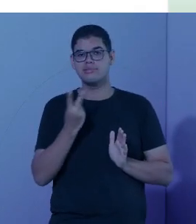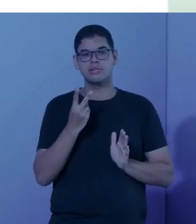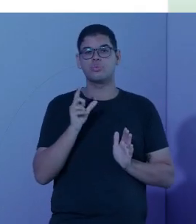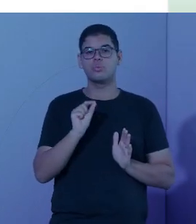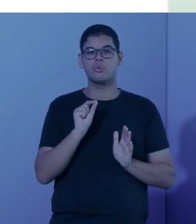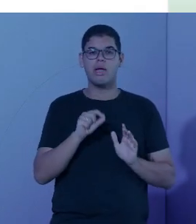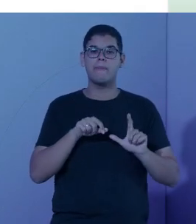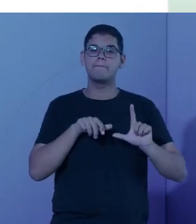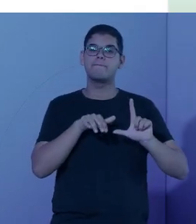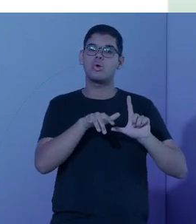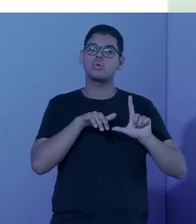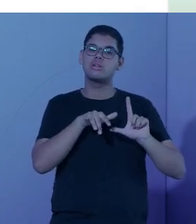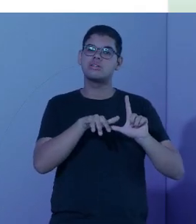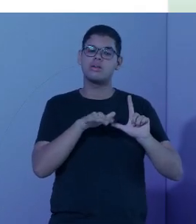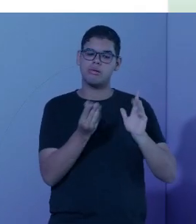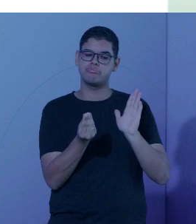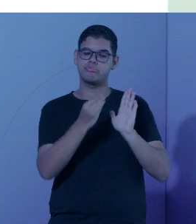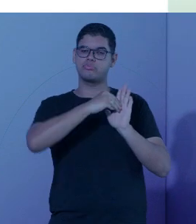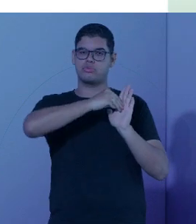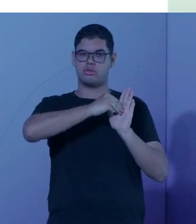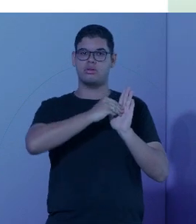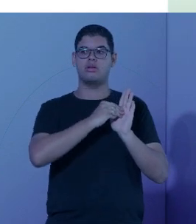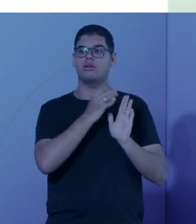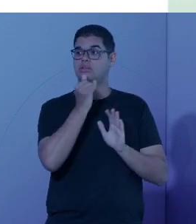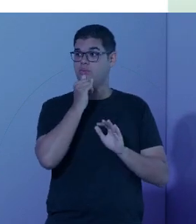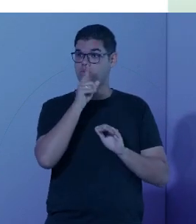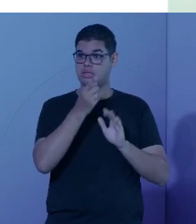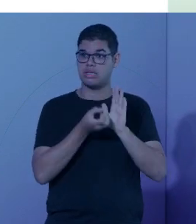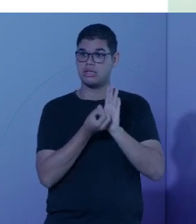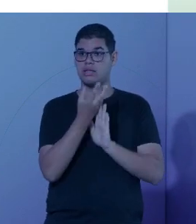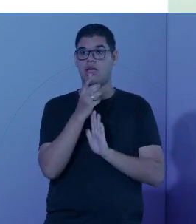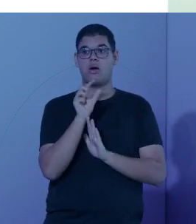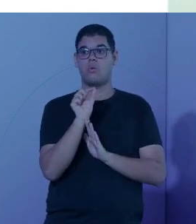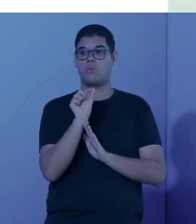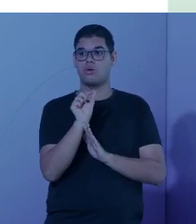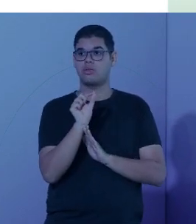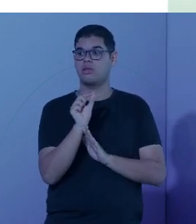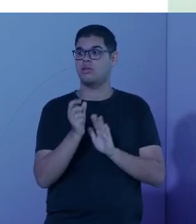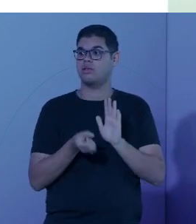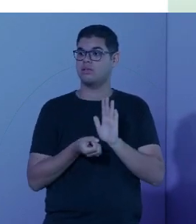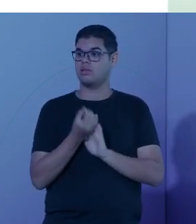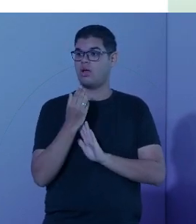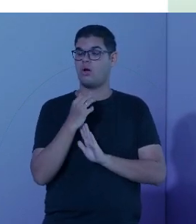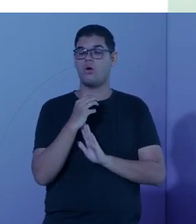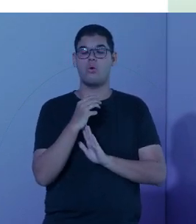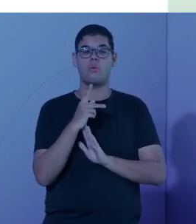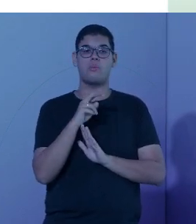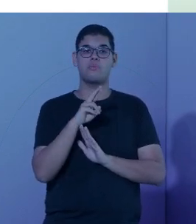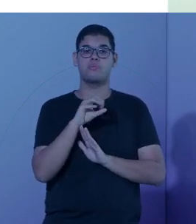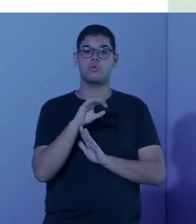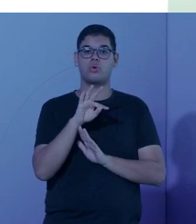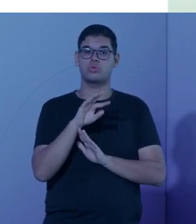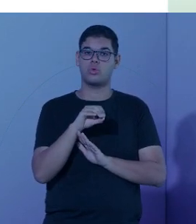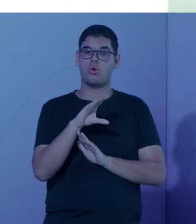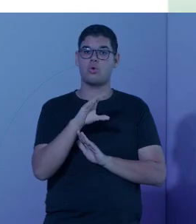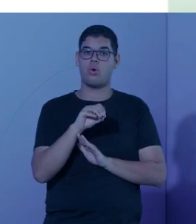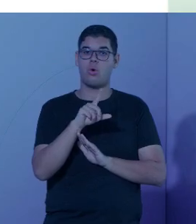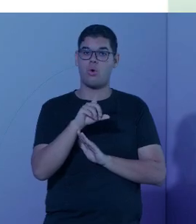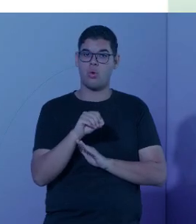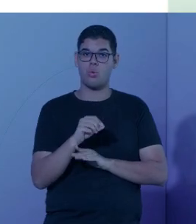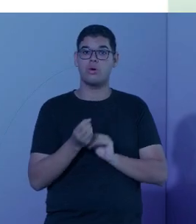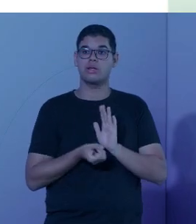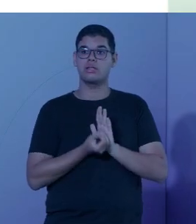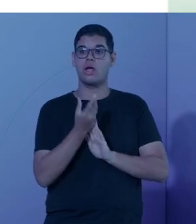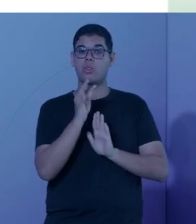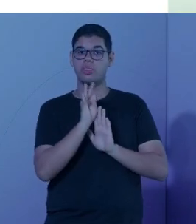esse processo? É o processo de elaboração do protocolo clínico, que foi o que a doutora Marta trouxe para nós.